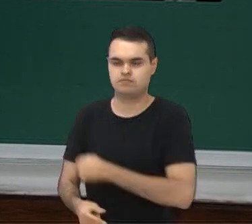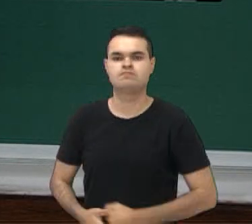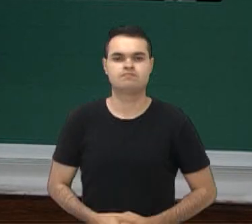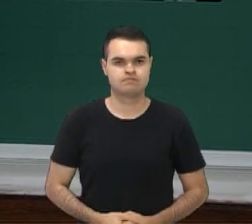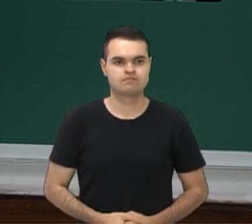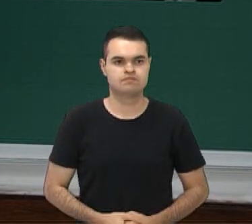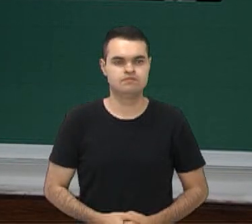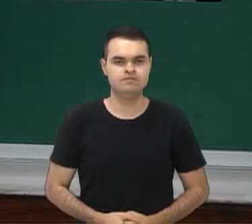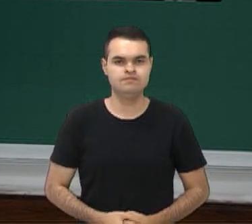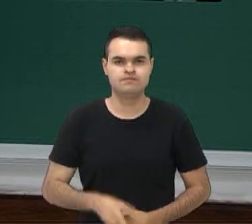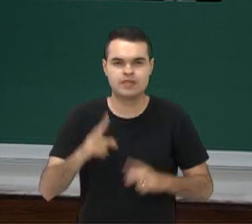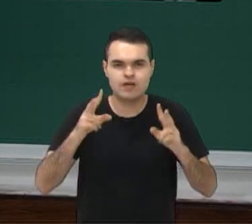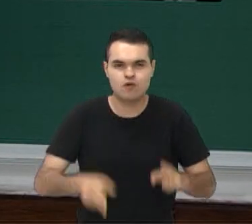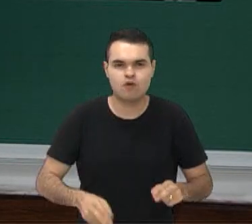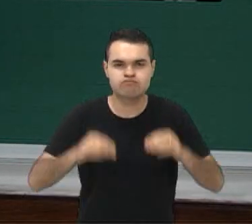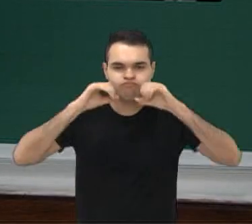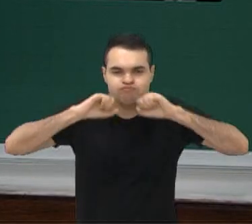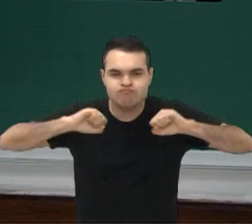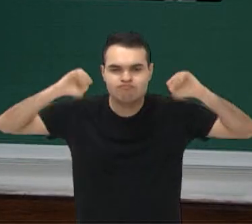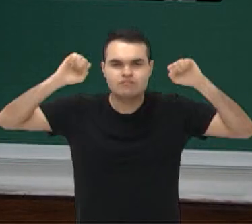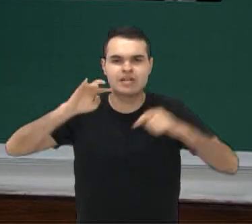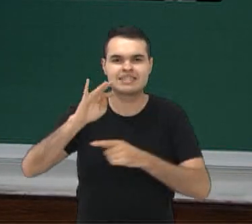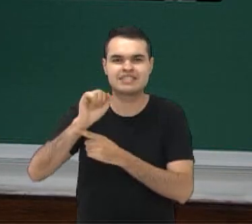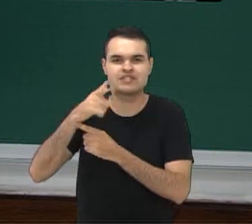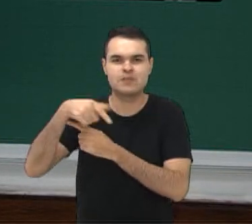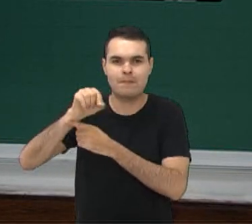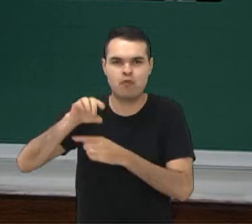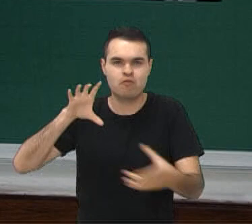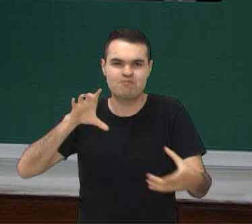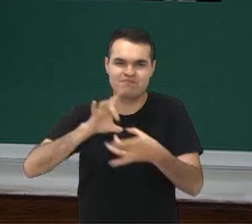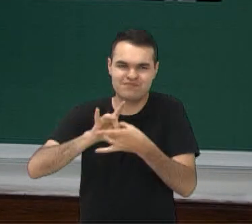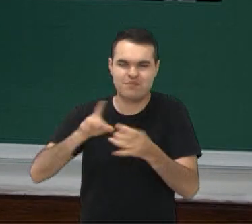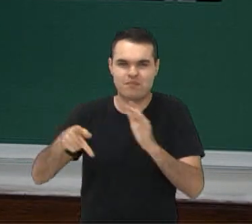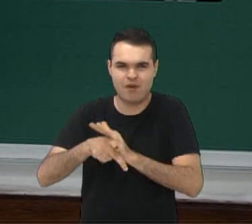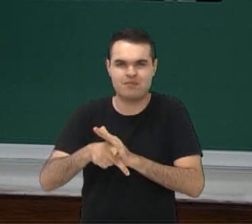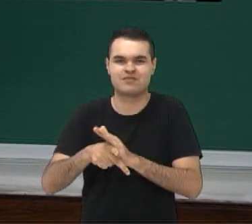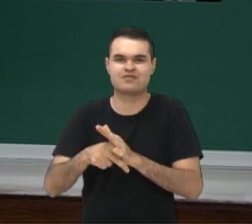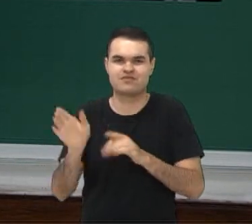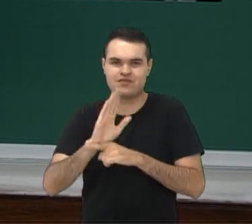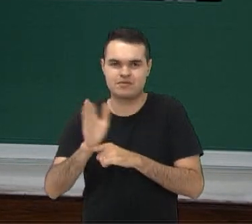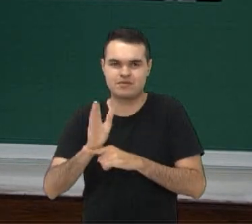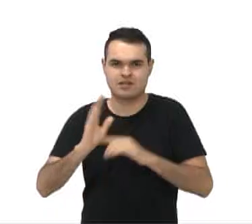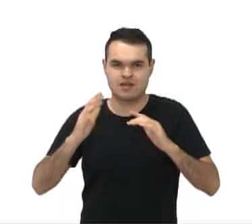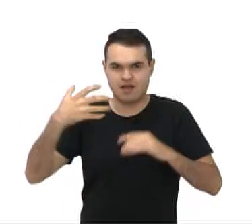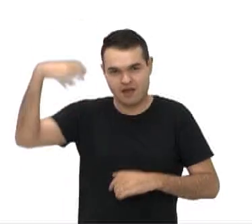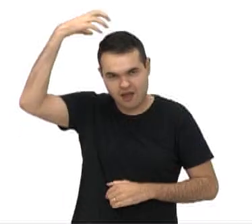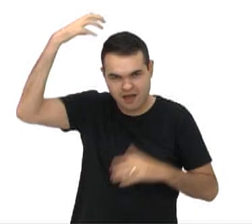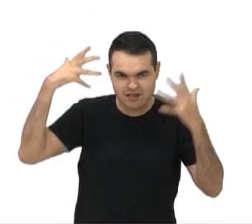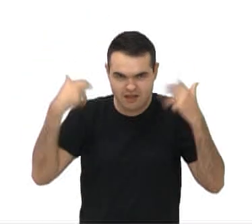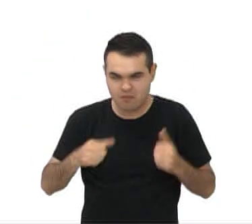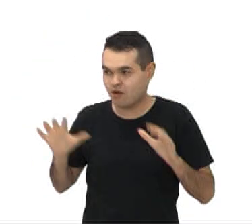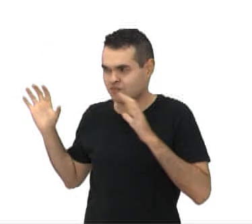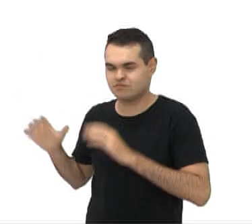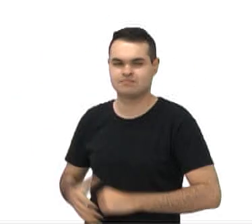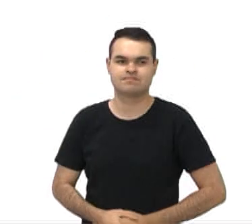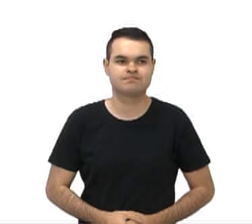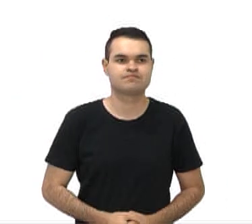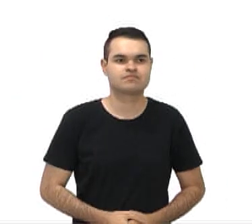Então, o Timão, lá do Timão e Pumba, ele tem esse sistema de acasalamento. Eu tenho também a